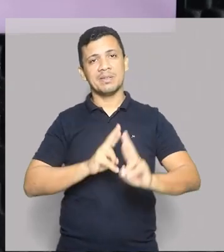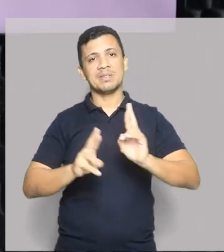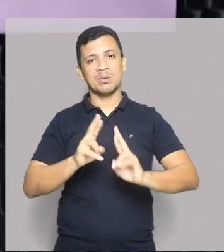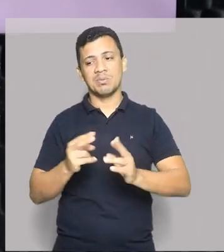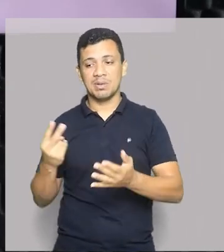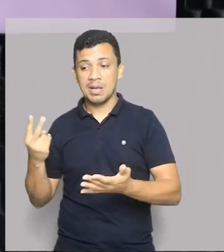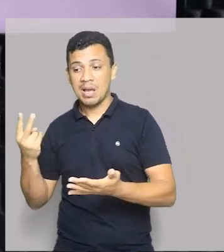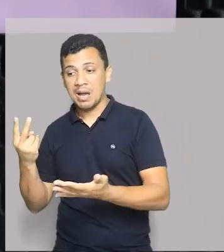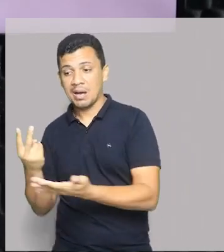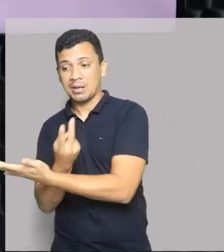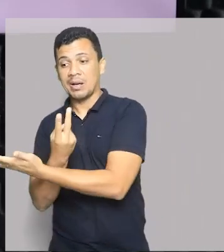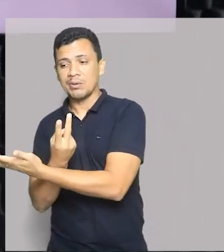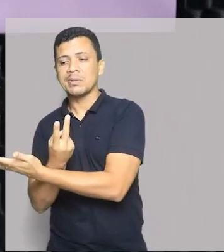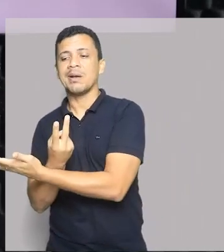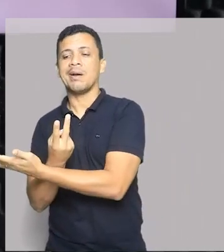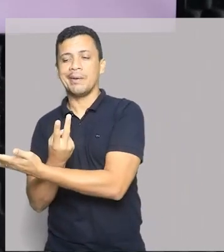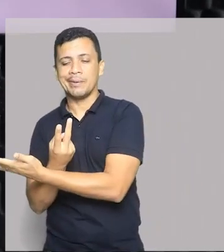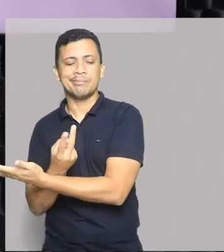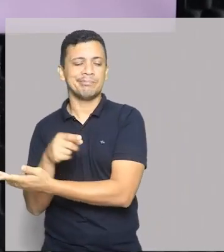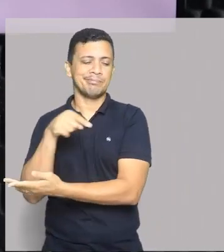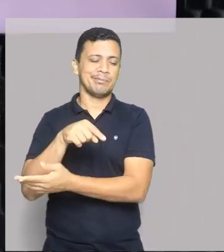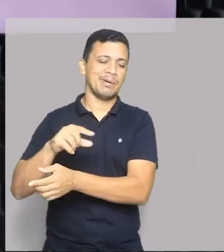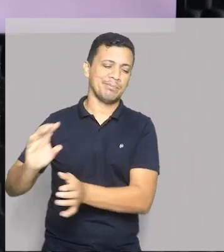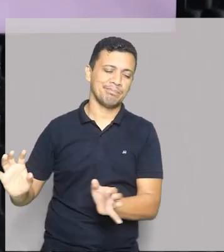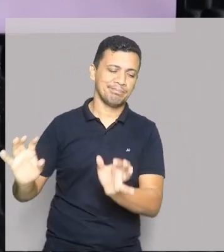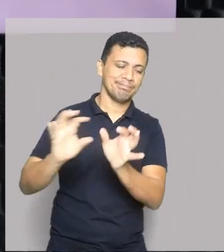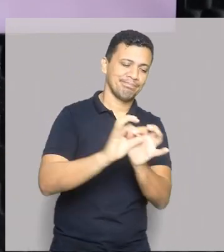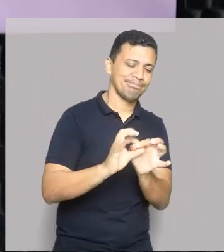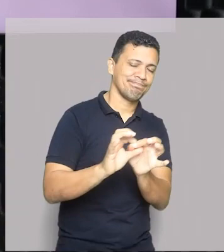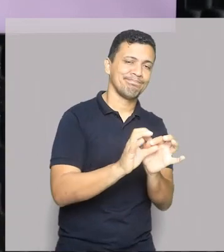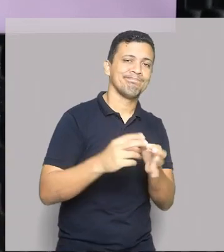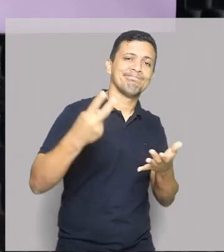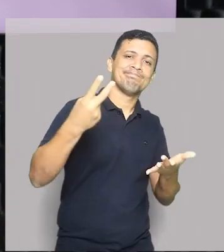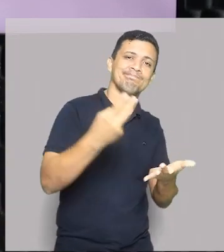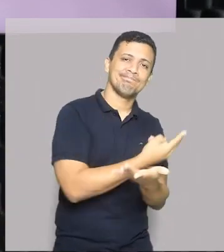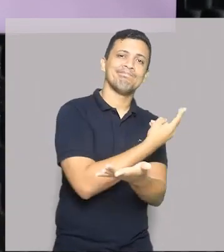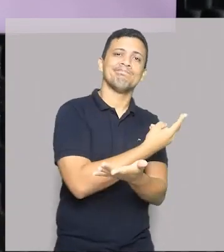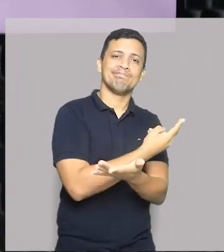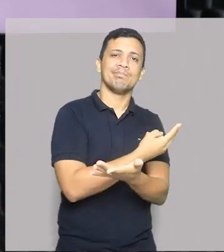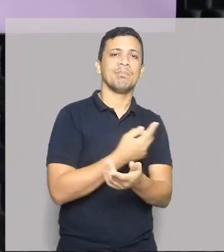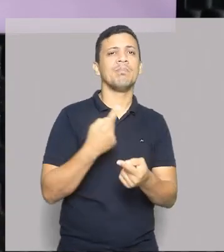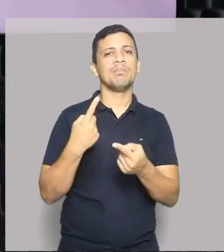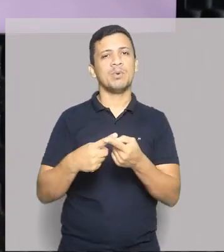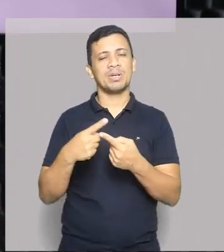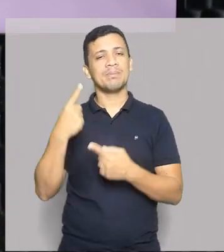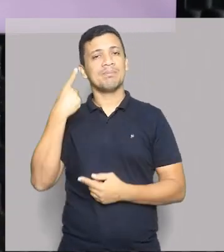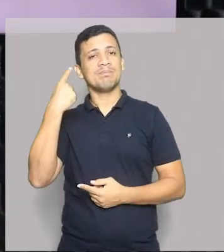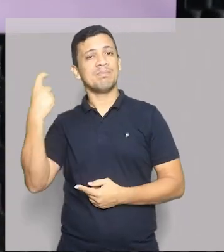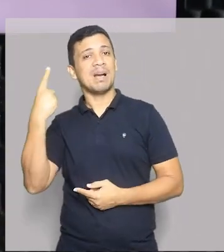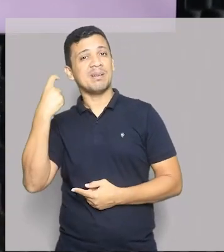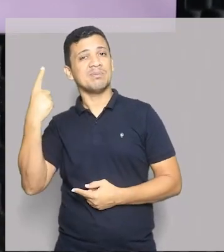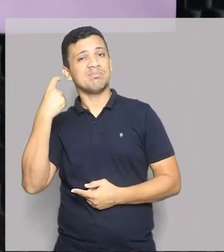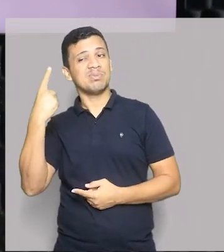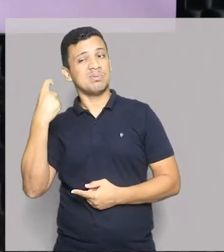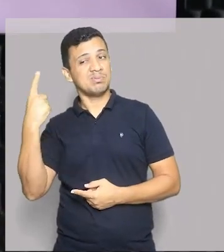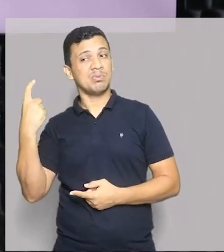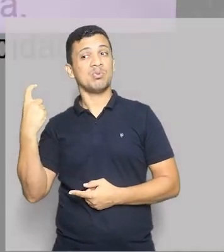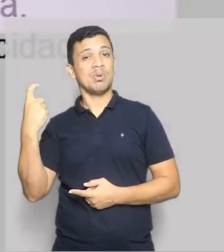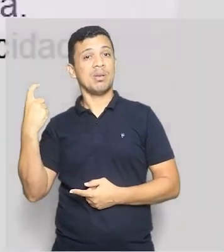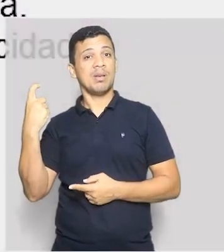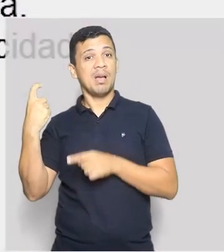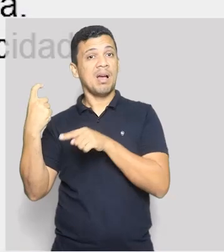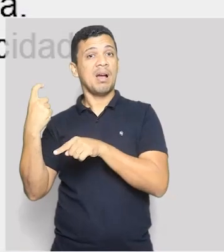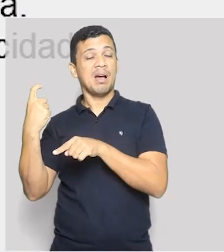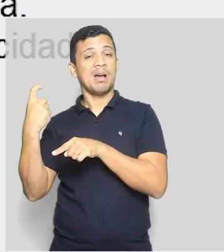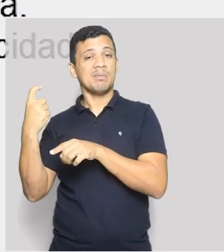causa-consequência, tudo bem? Resolvemos mudar de lugar. Qual foi a causa? Havia muito barulho. Havia muito barulho, qual foi a